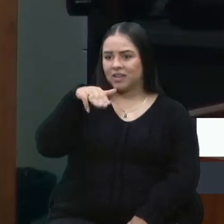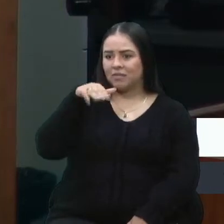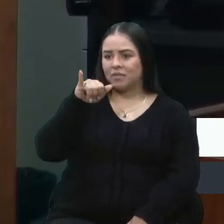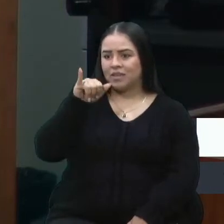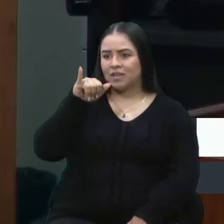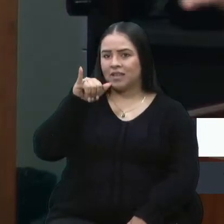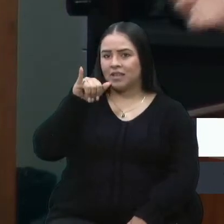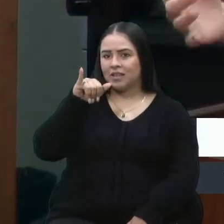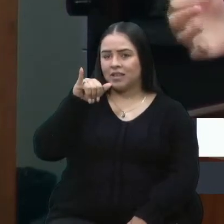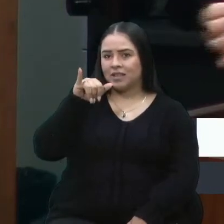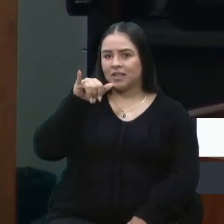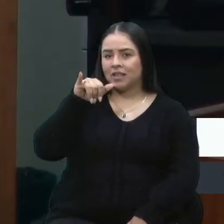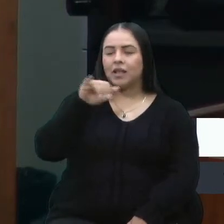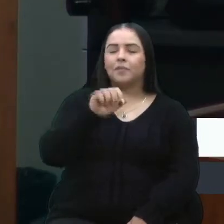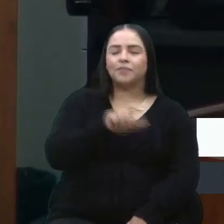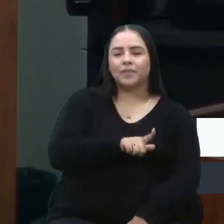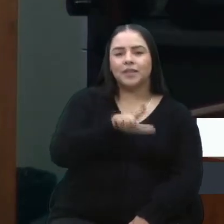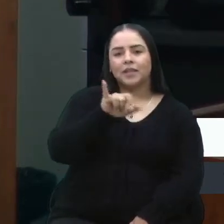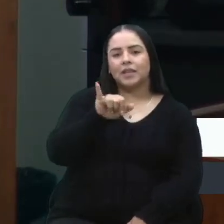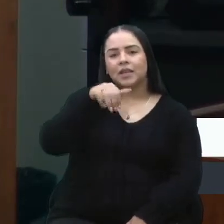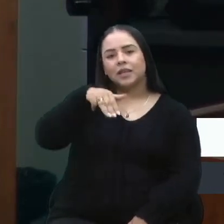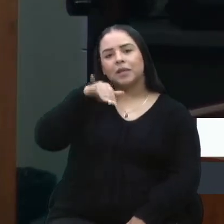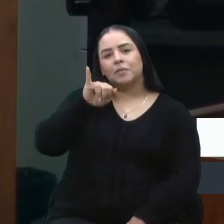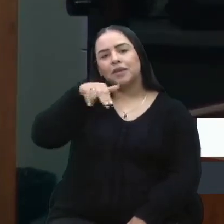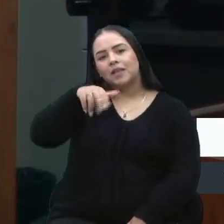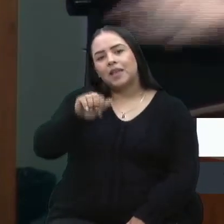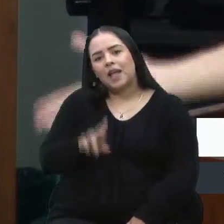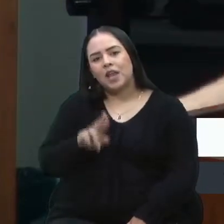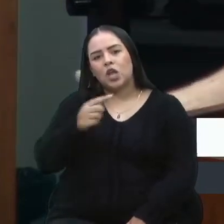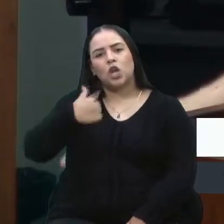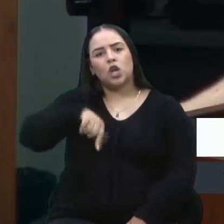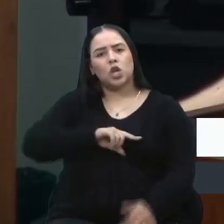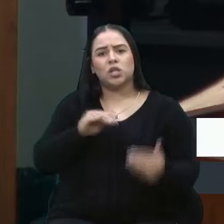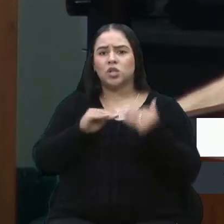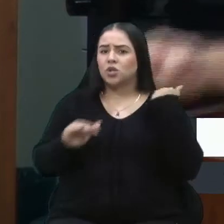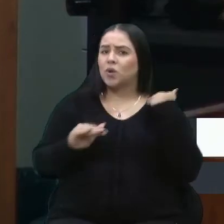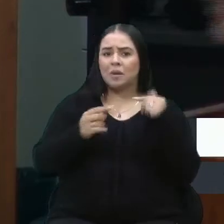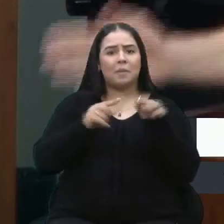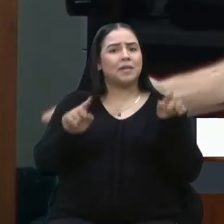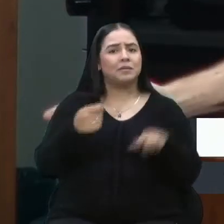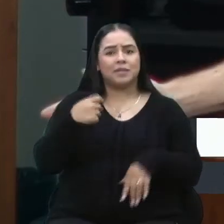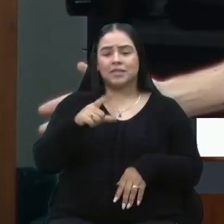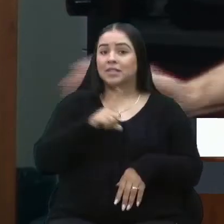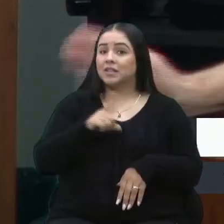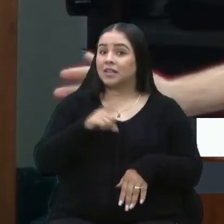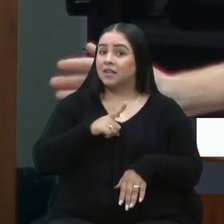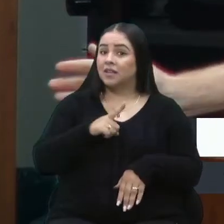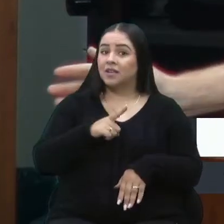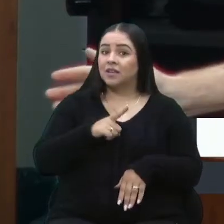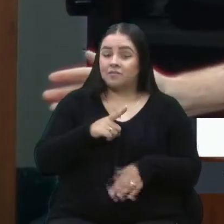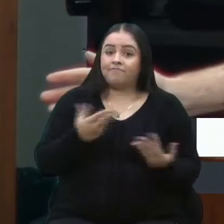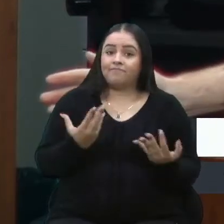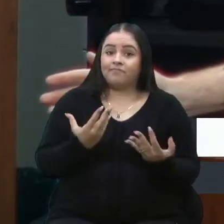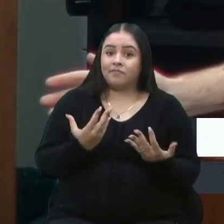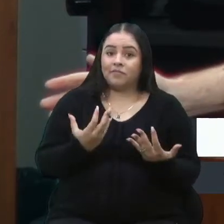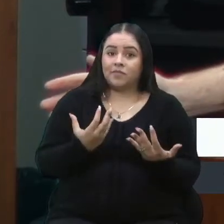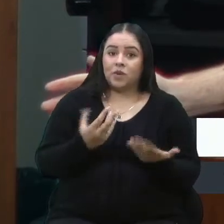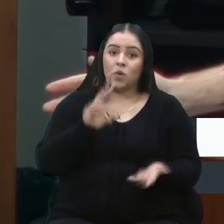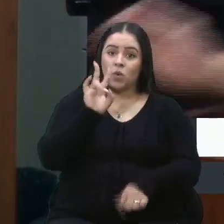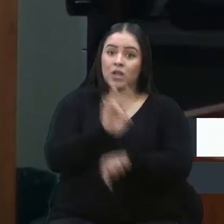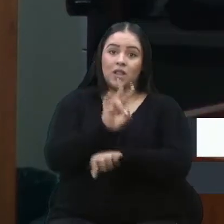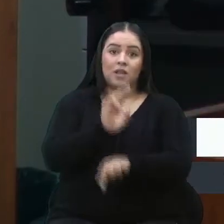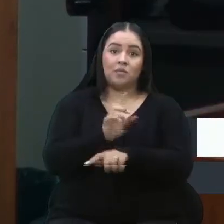desconto a gente queira a gente discord' a gente tem que cumprir porque senão ver um país que não tem nenhuma